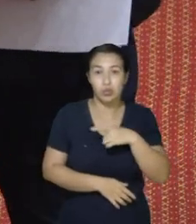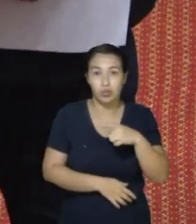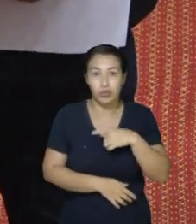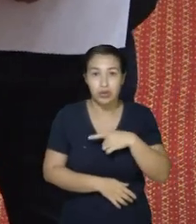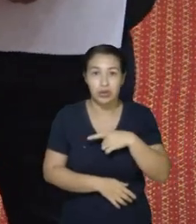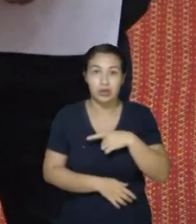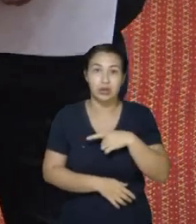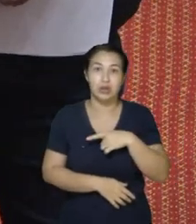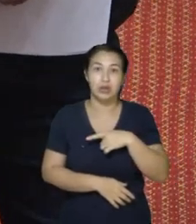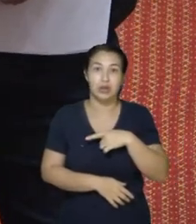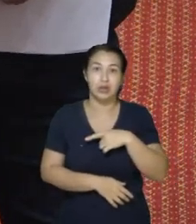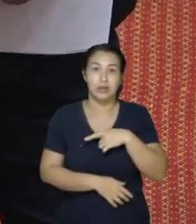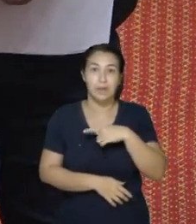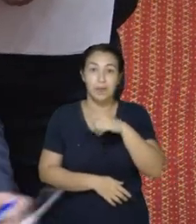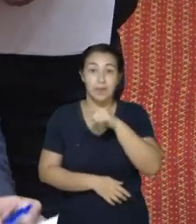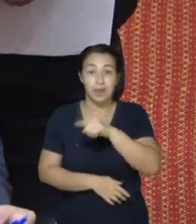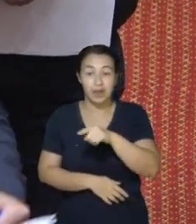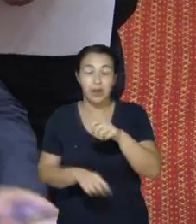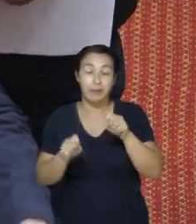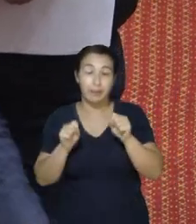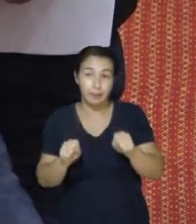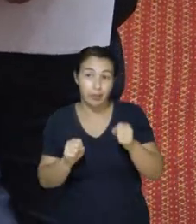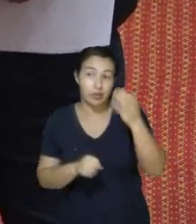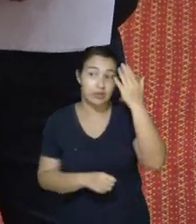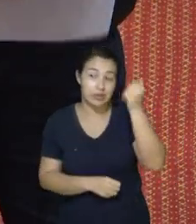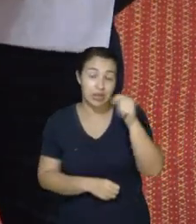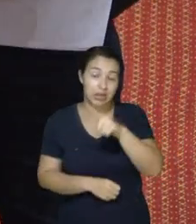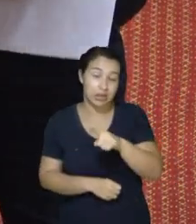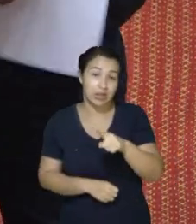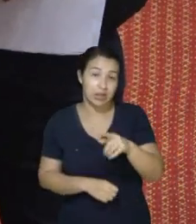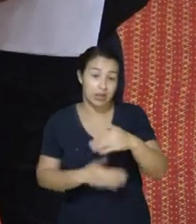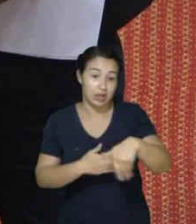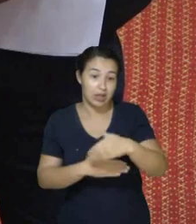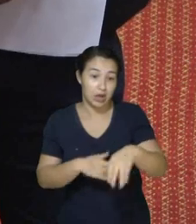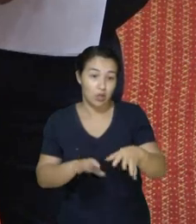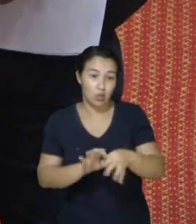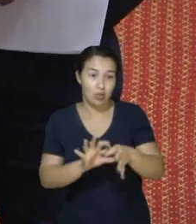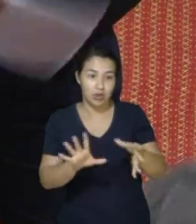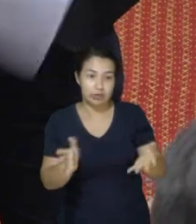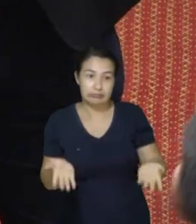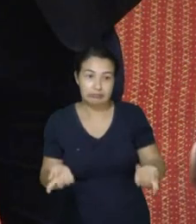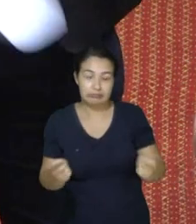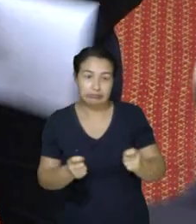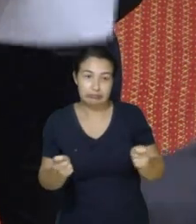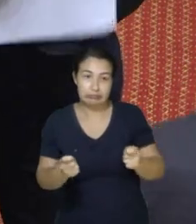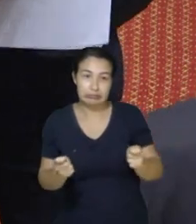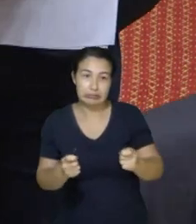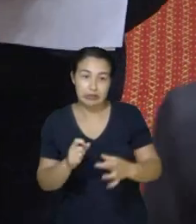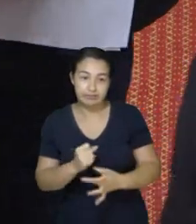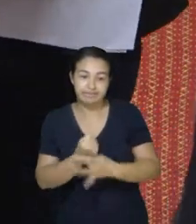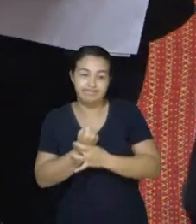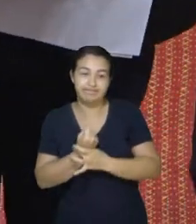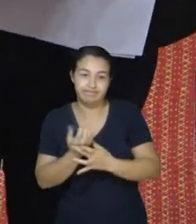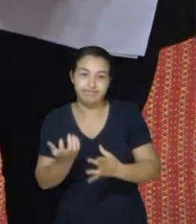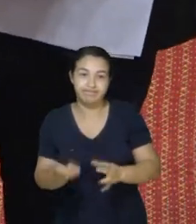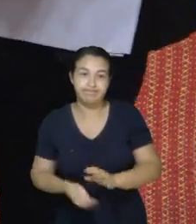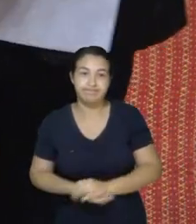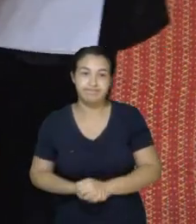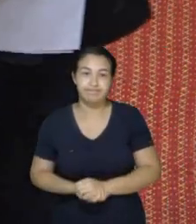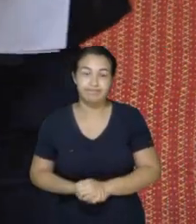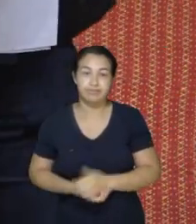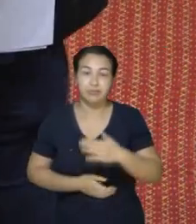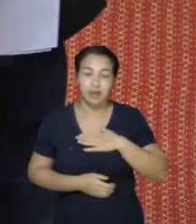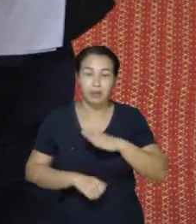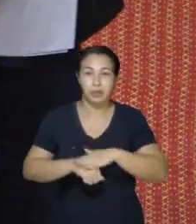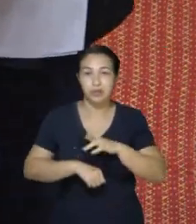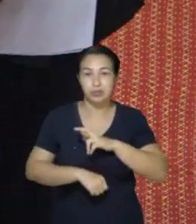sair através do indulto, pelo menos que saibam que essas pessoas estão nas ruas, né? Então, fica aí um projeto da minha autoria,